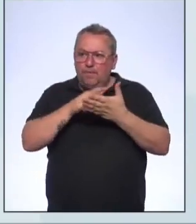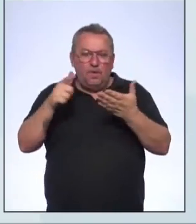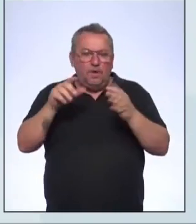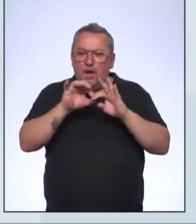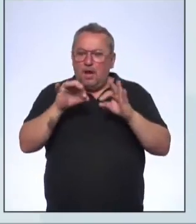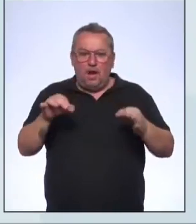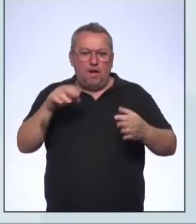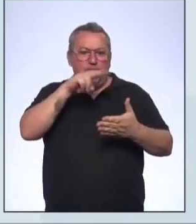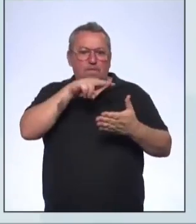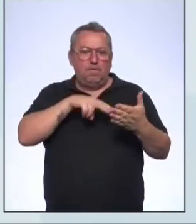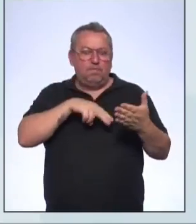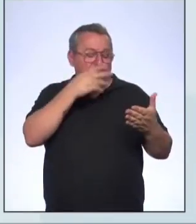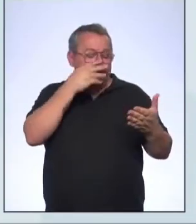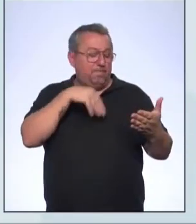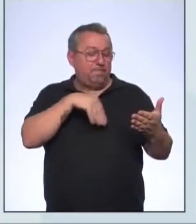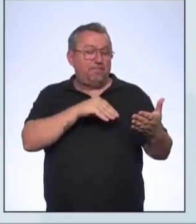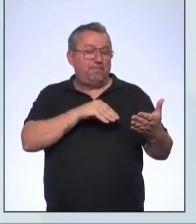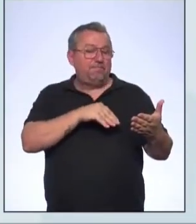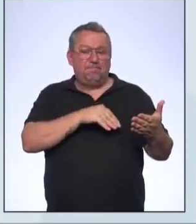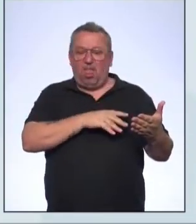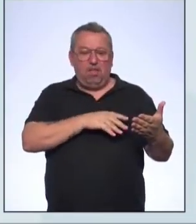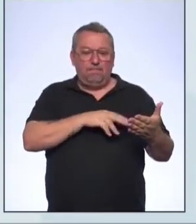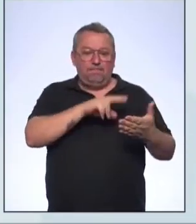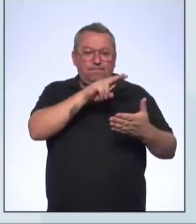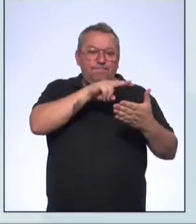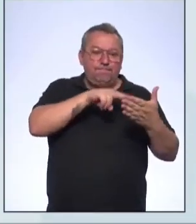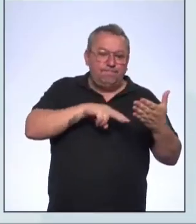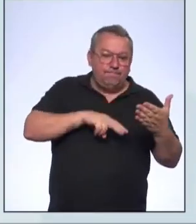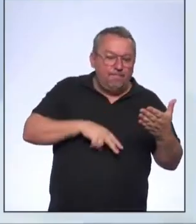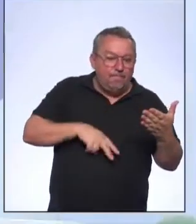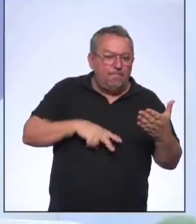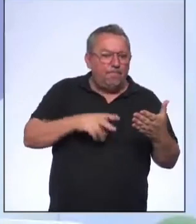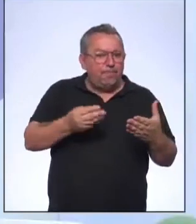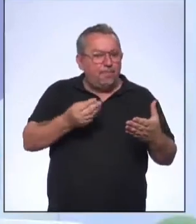simplesmente ler por ler, né? Ela vai, de alguma forma,